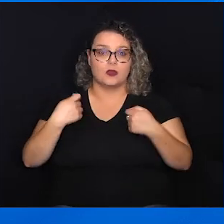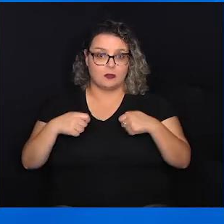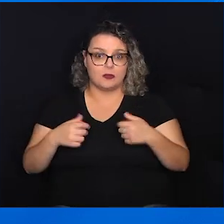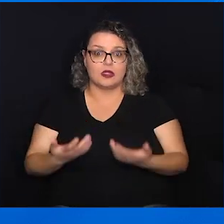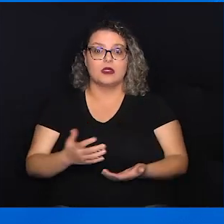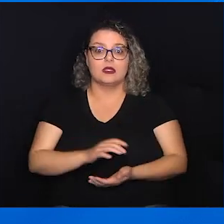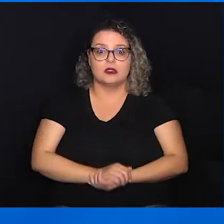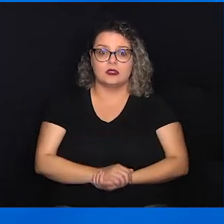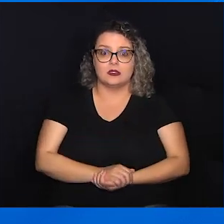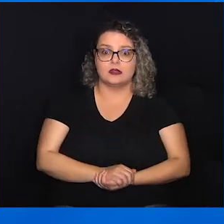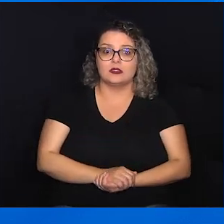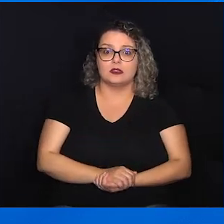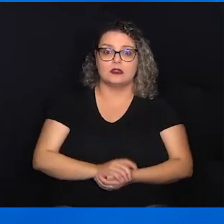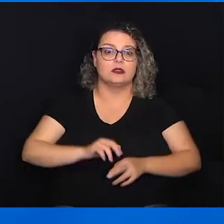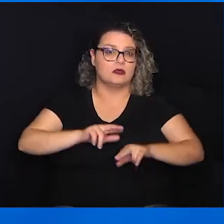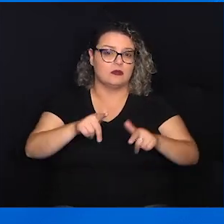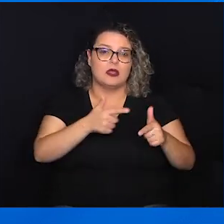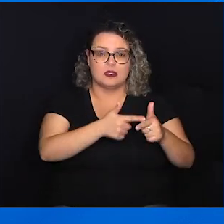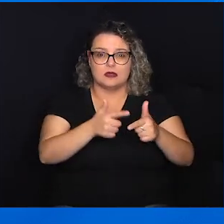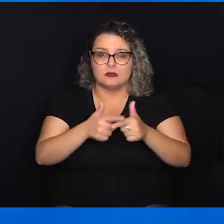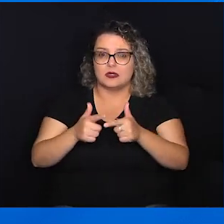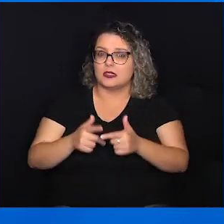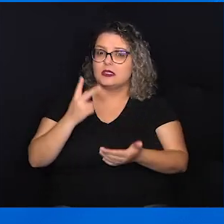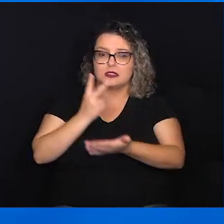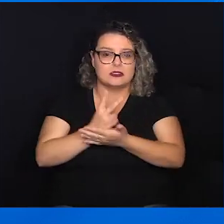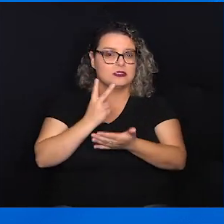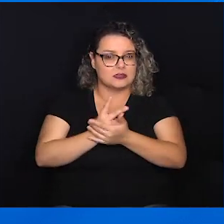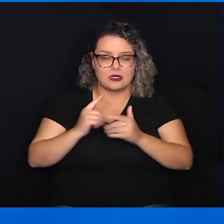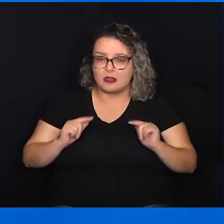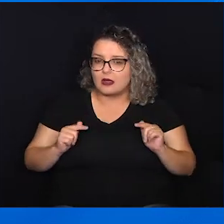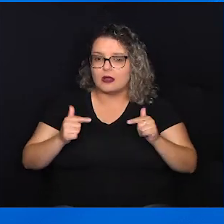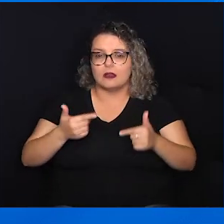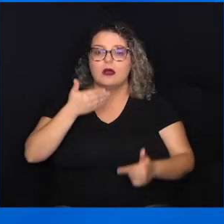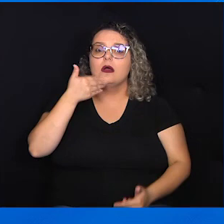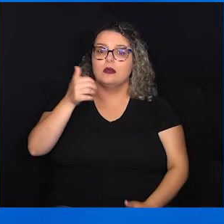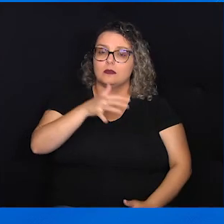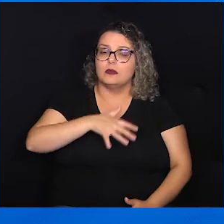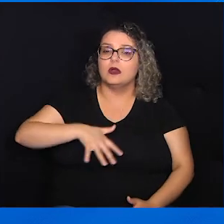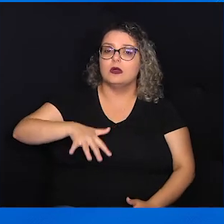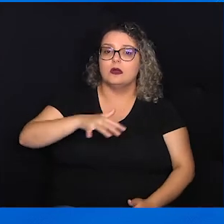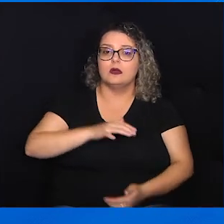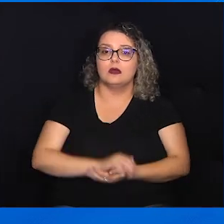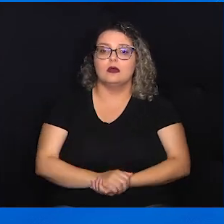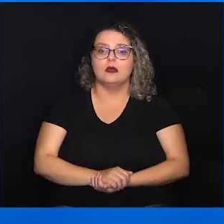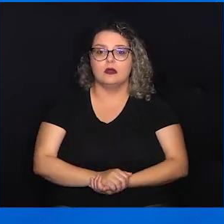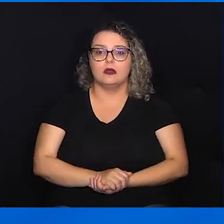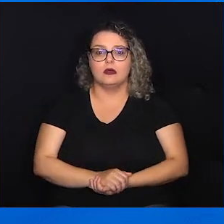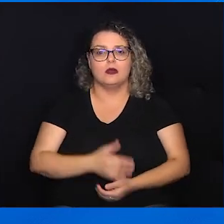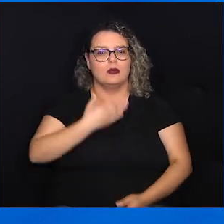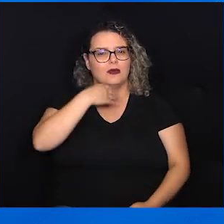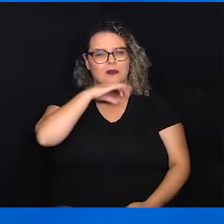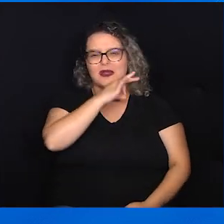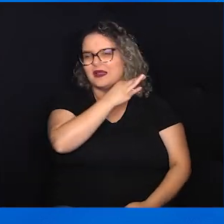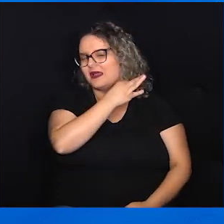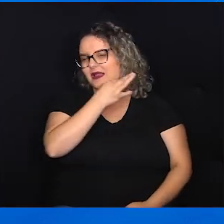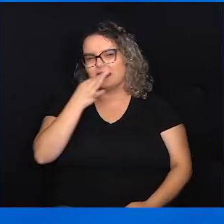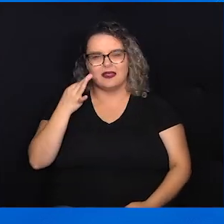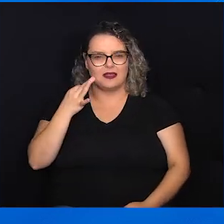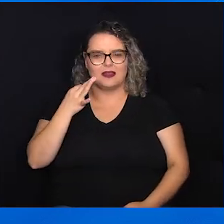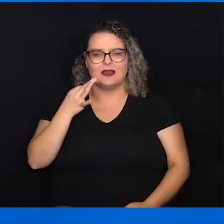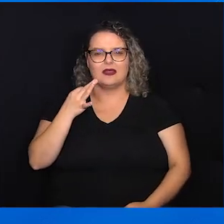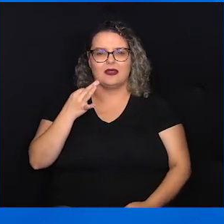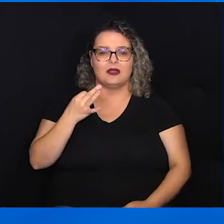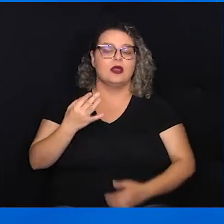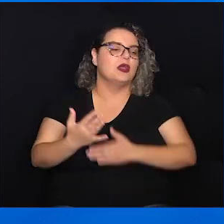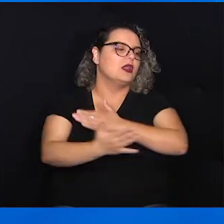região tem muitos problemas. Ele sempre está aqui batalhando para melhorar a região. Como o pai, ele é um excelente pai, ele sempre